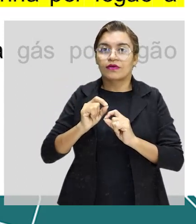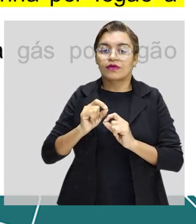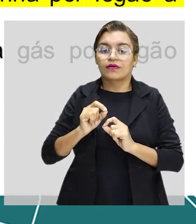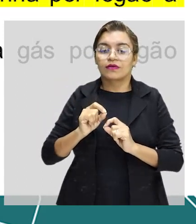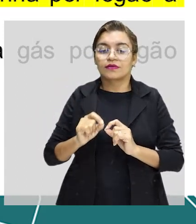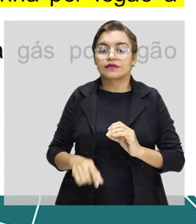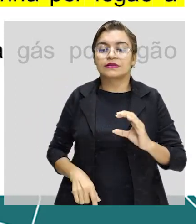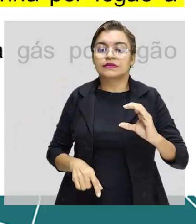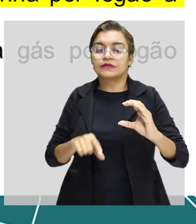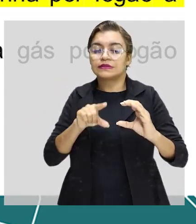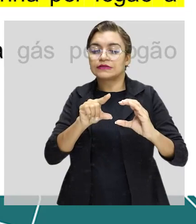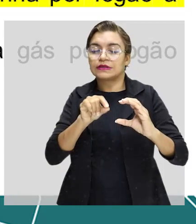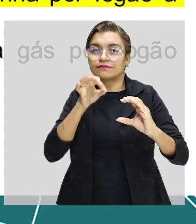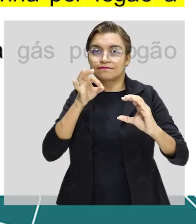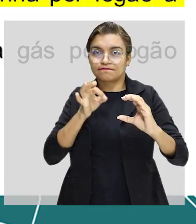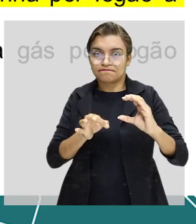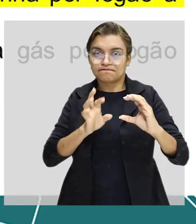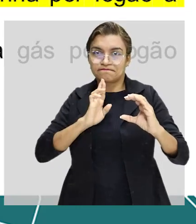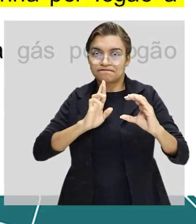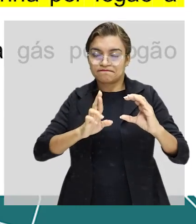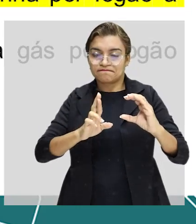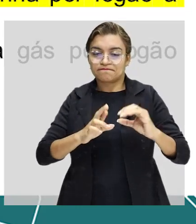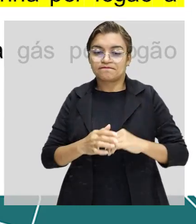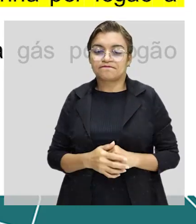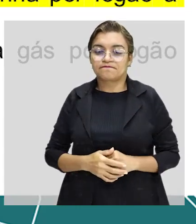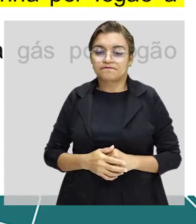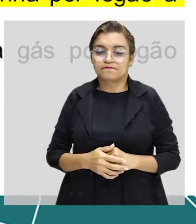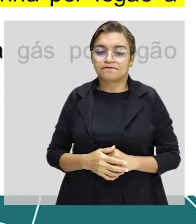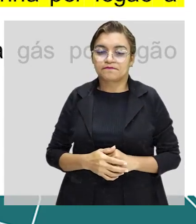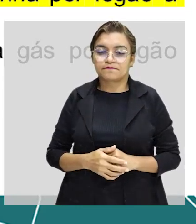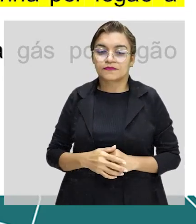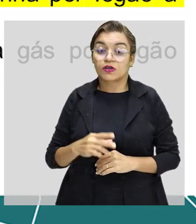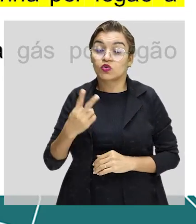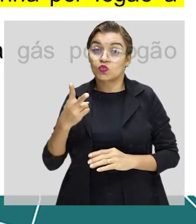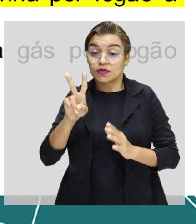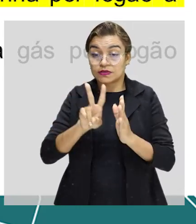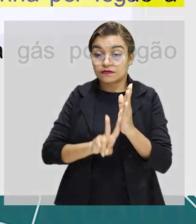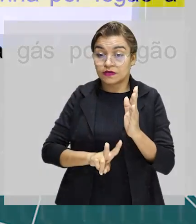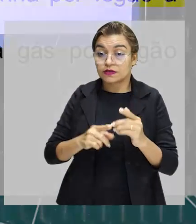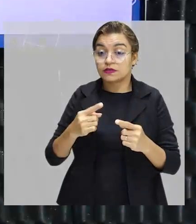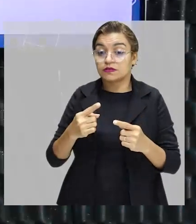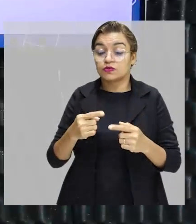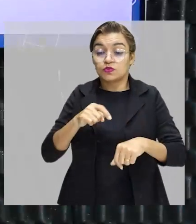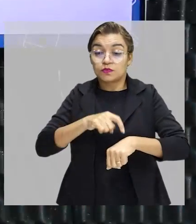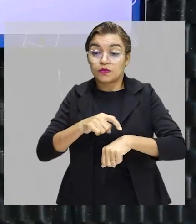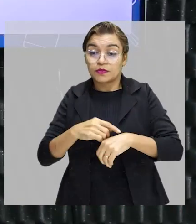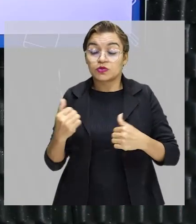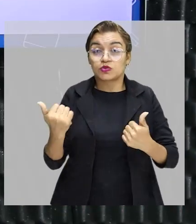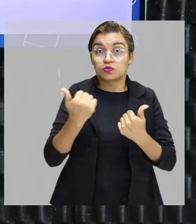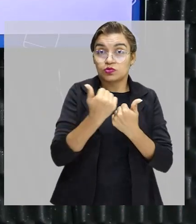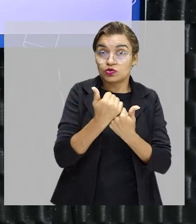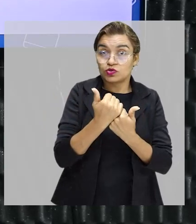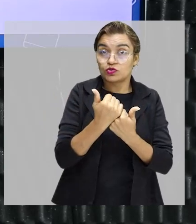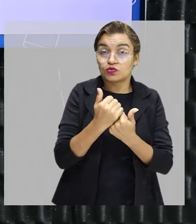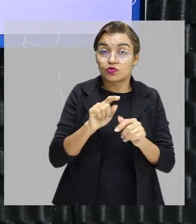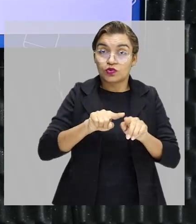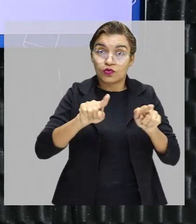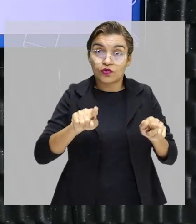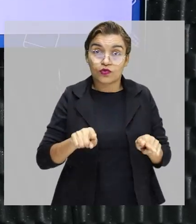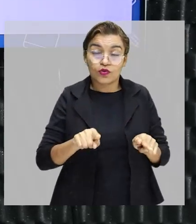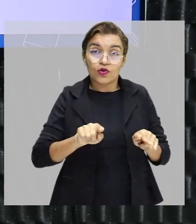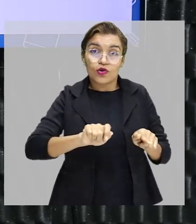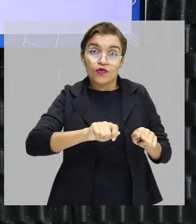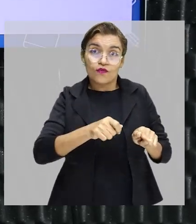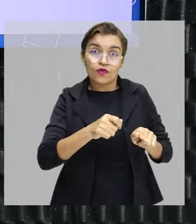alternativa correta. Cerca de 2 vezes quando se substitui o fogão a lenha por fogão